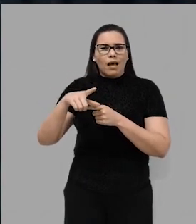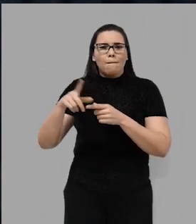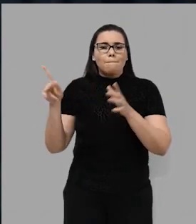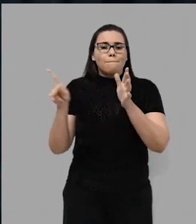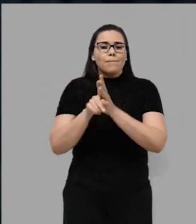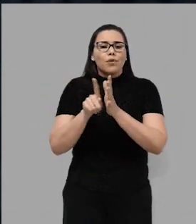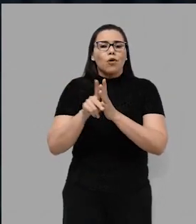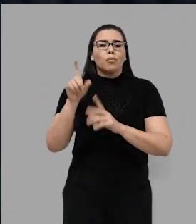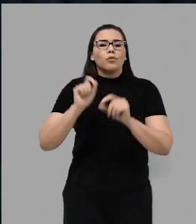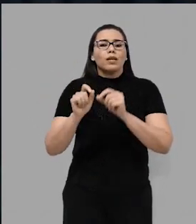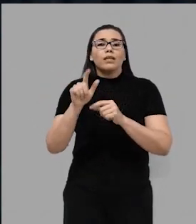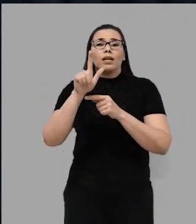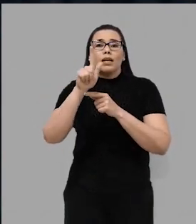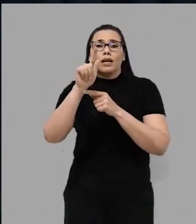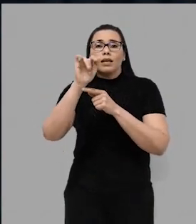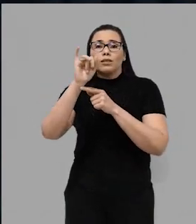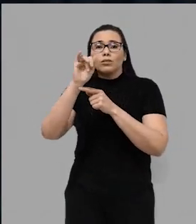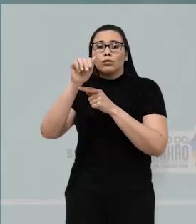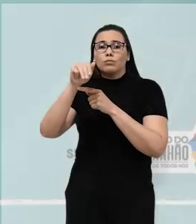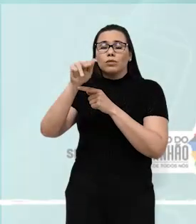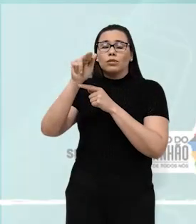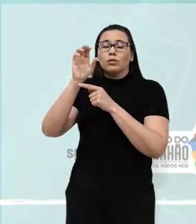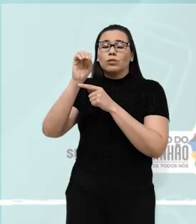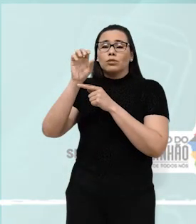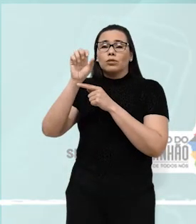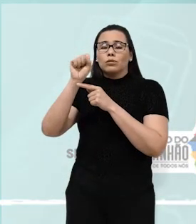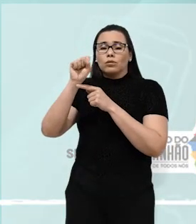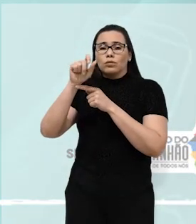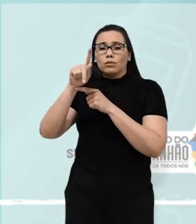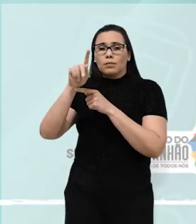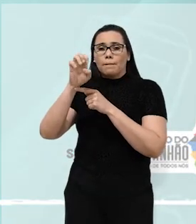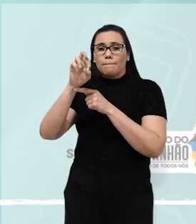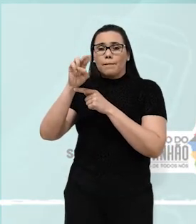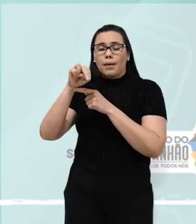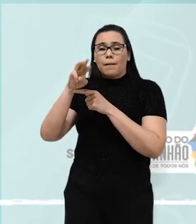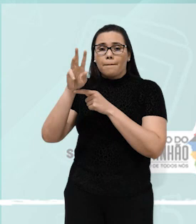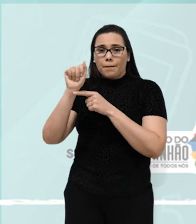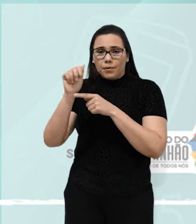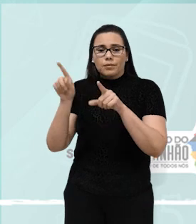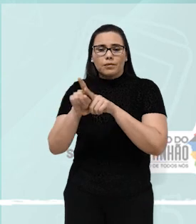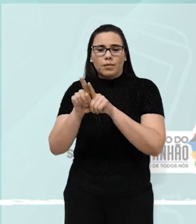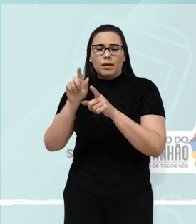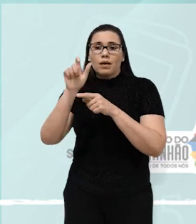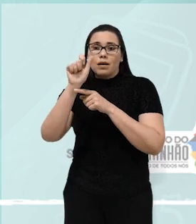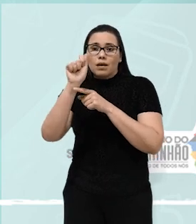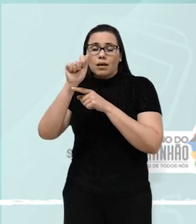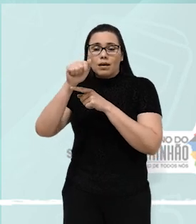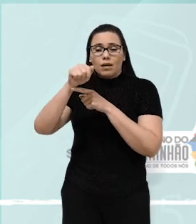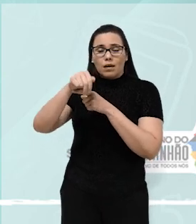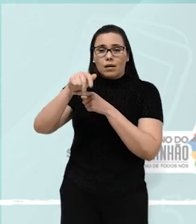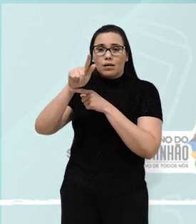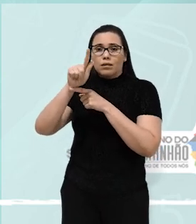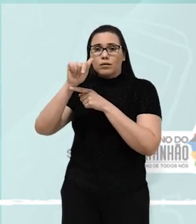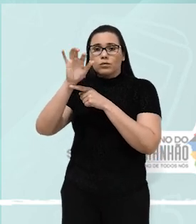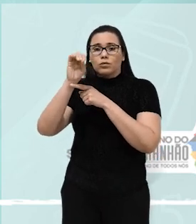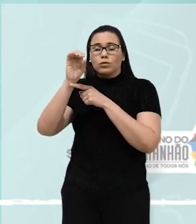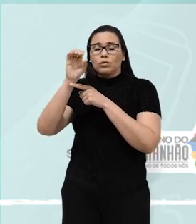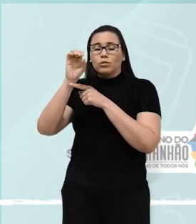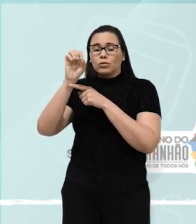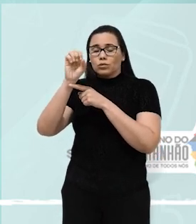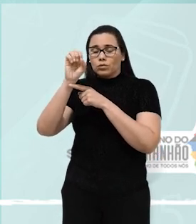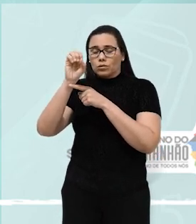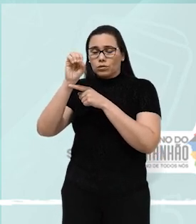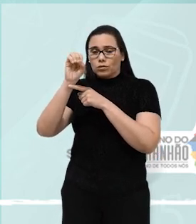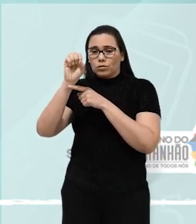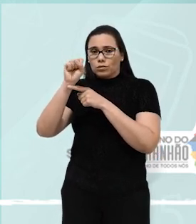aí, por último, a gente percebe que surge uma novidade evolutiva, presença de flores e frutos, que é uma característica exclusiva